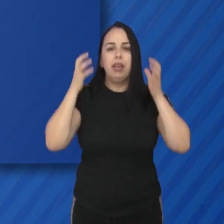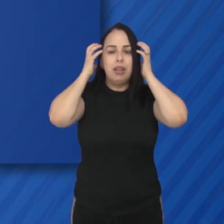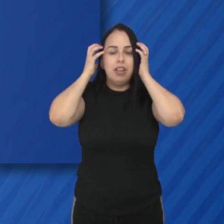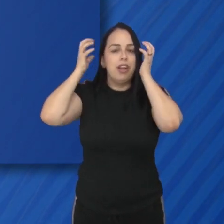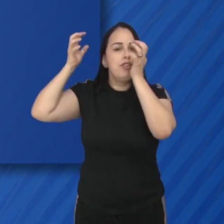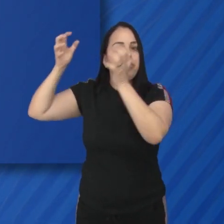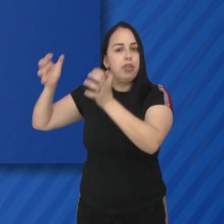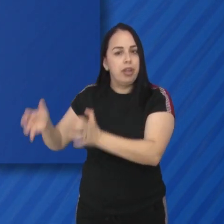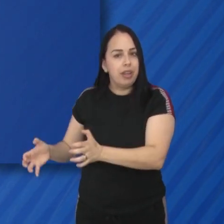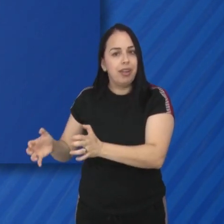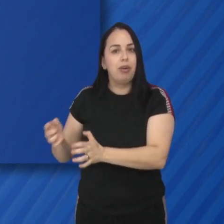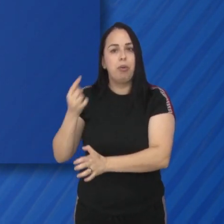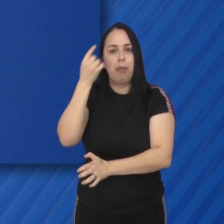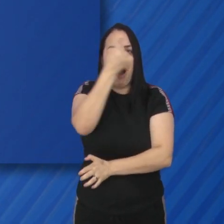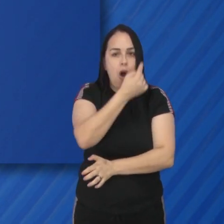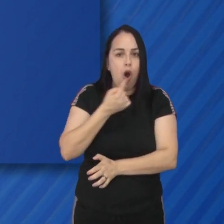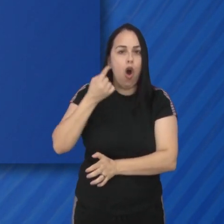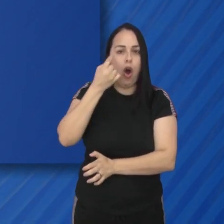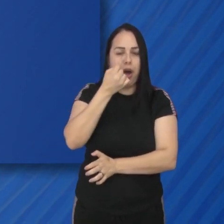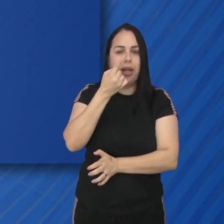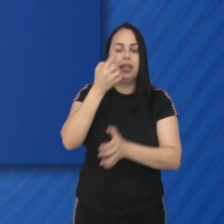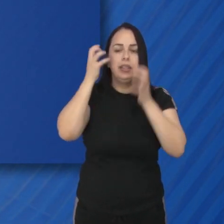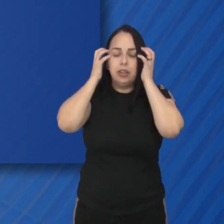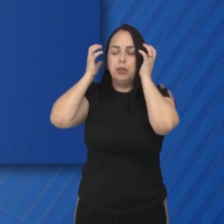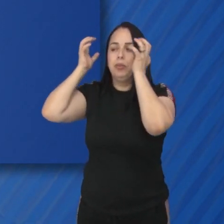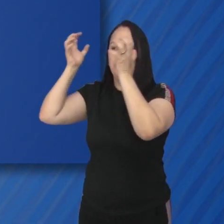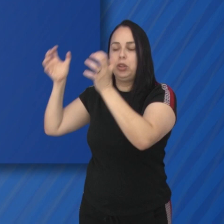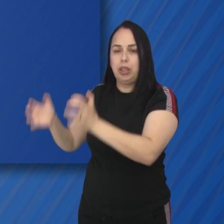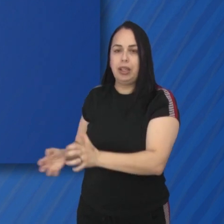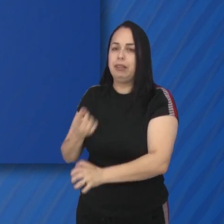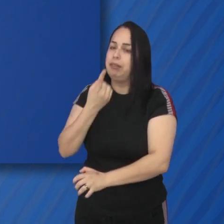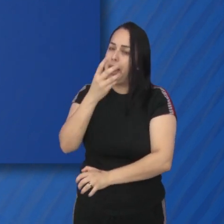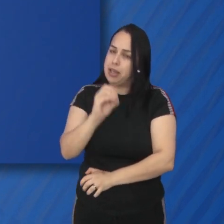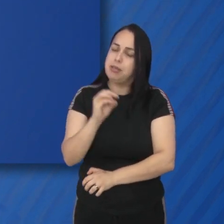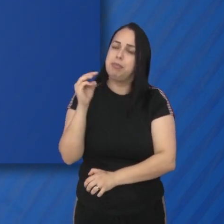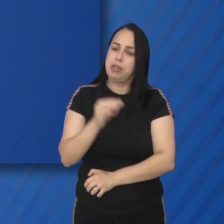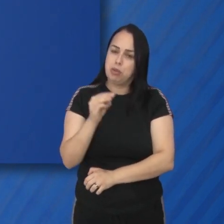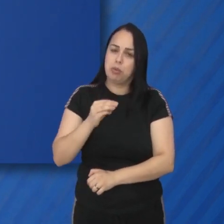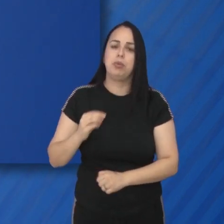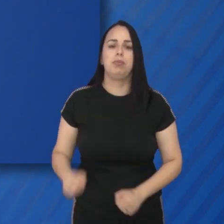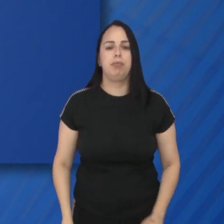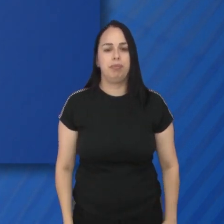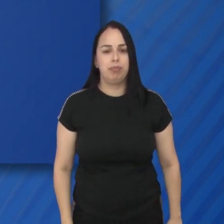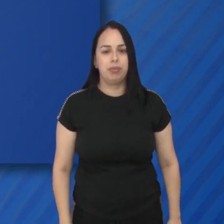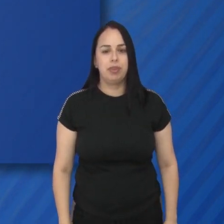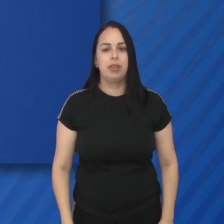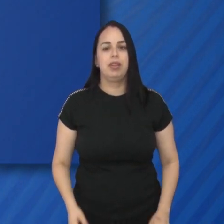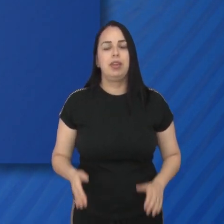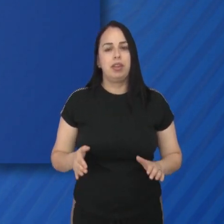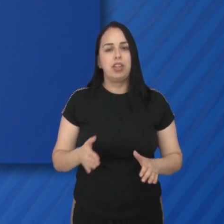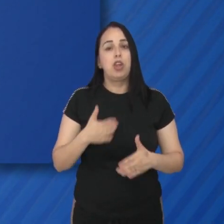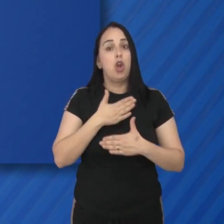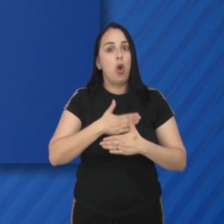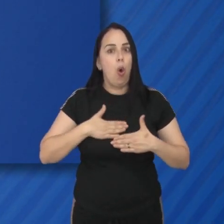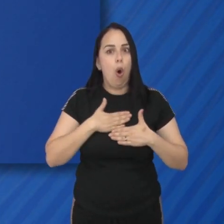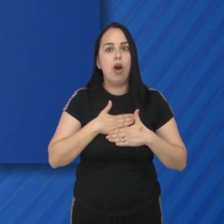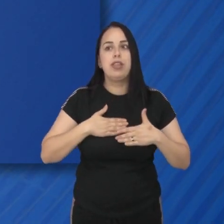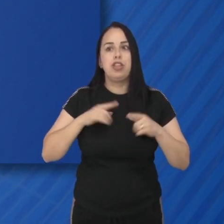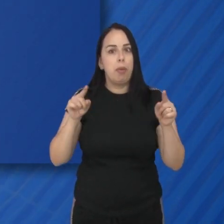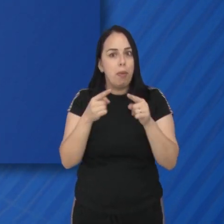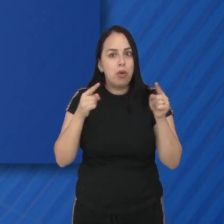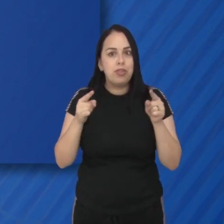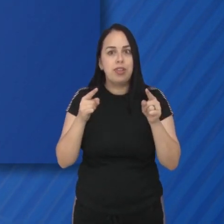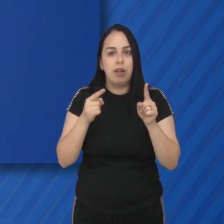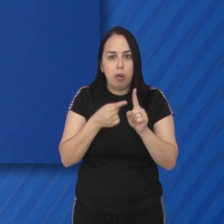um descanso ao ouvido. A cada hora de uso de fone, é bom dar uma pausa de 10 minutos no uso do aparelho. Já para aqueles que